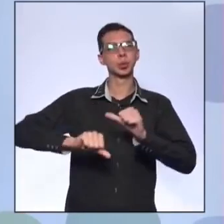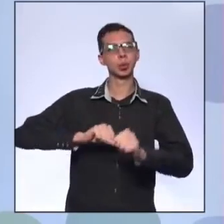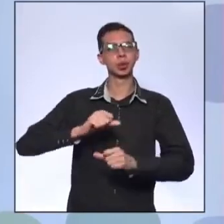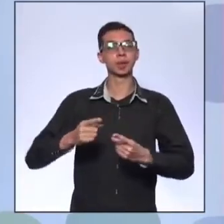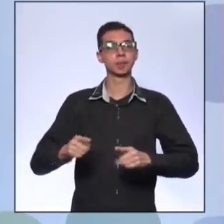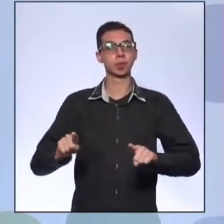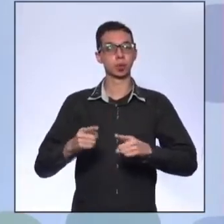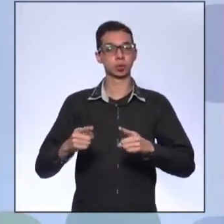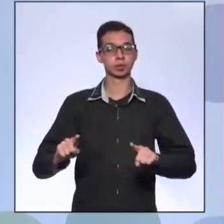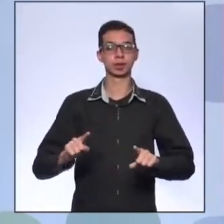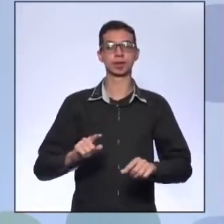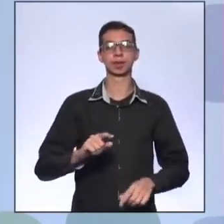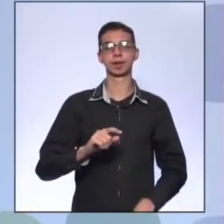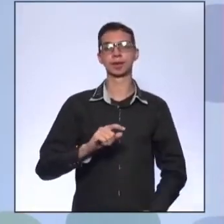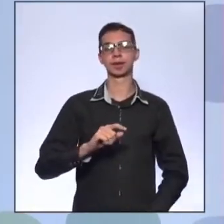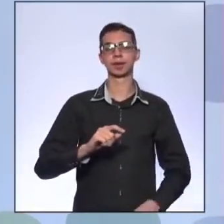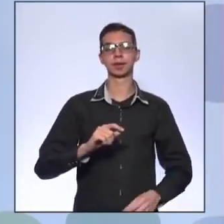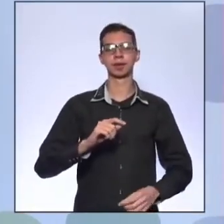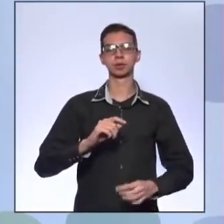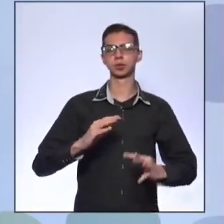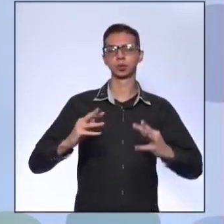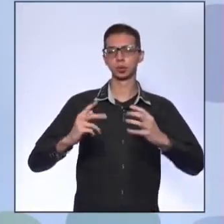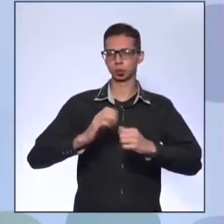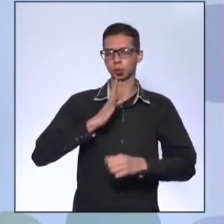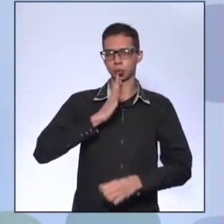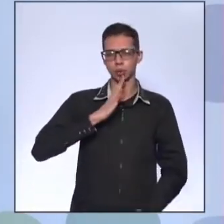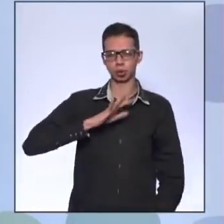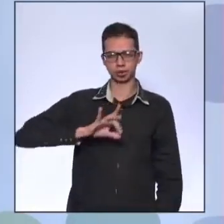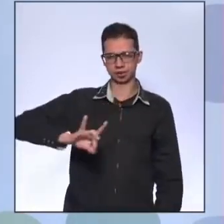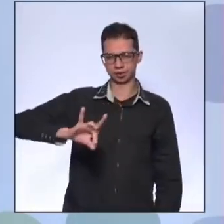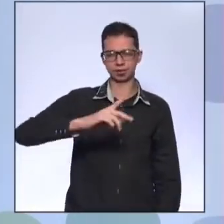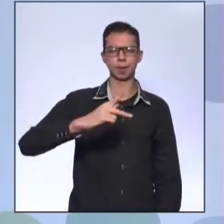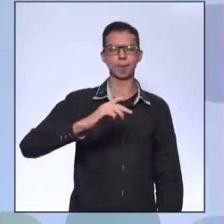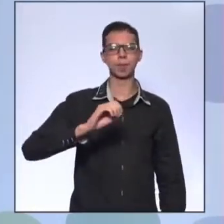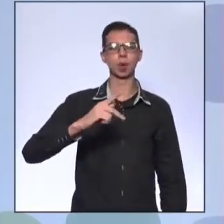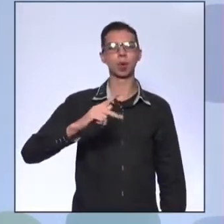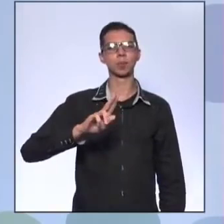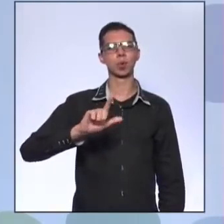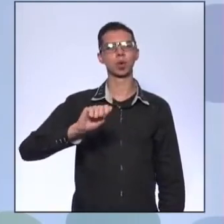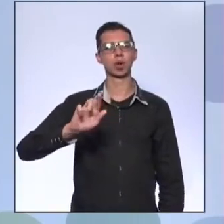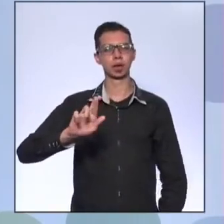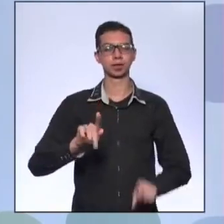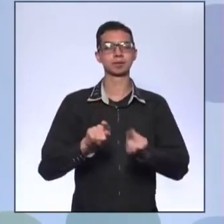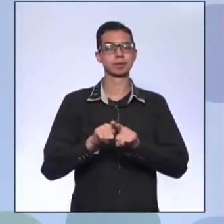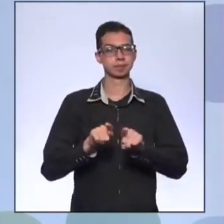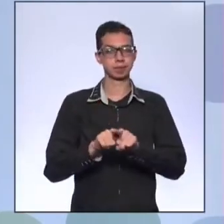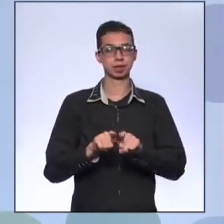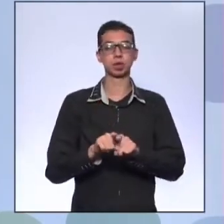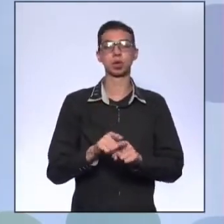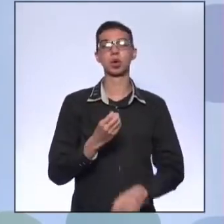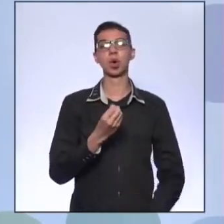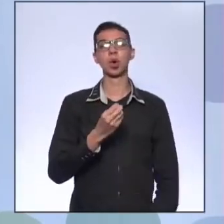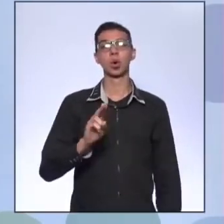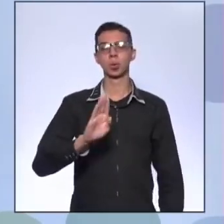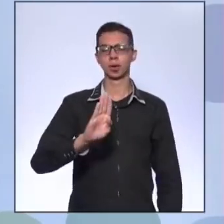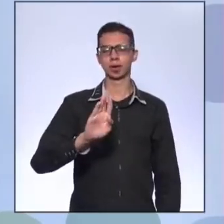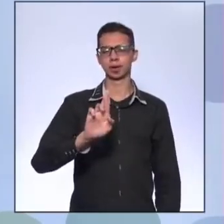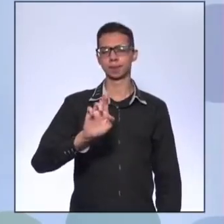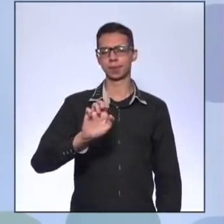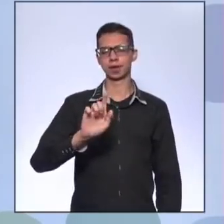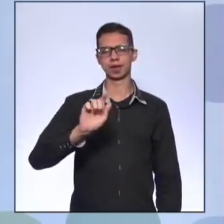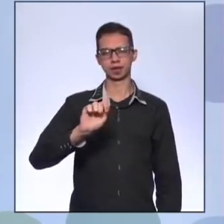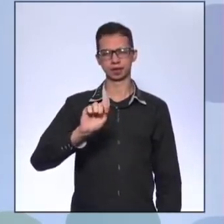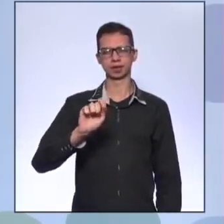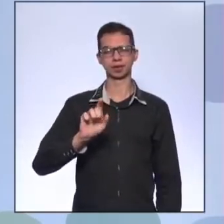música popular, ou música brega, né, digamos assim, entre aspas, né, que era produzido lá no Pará.